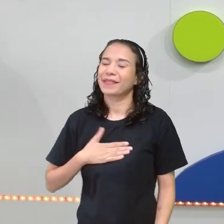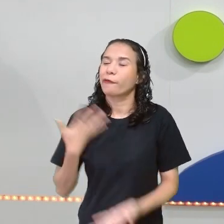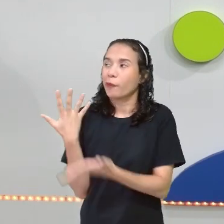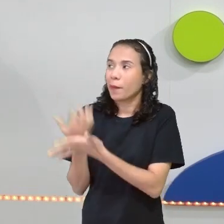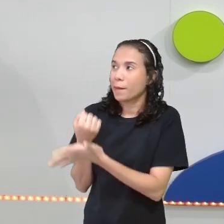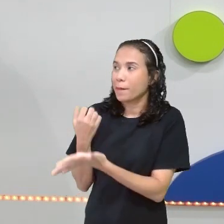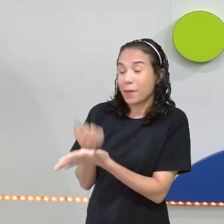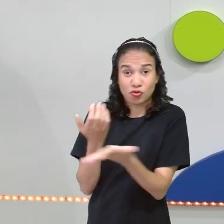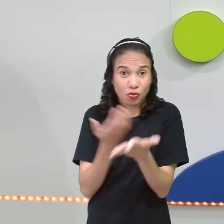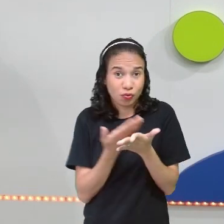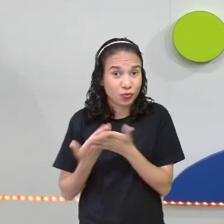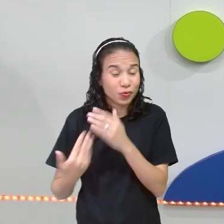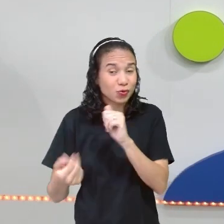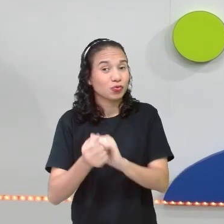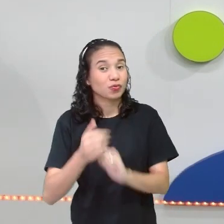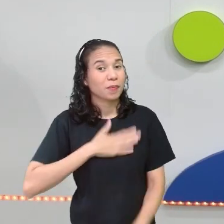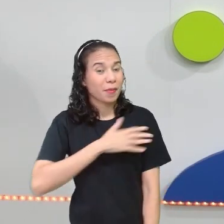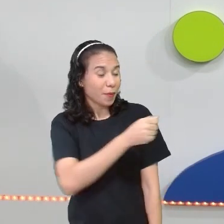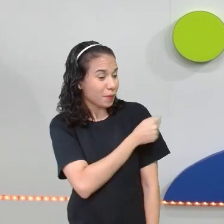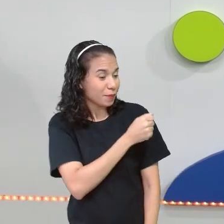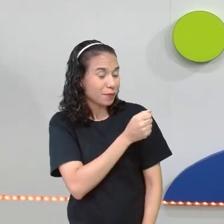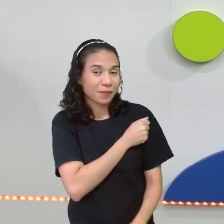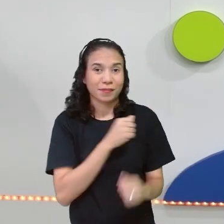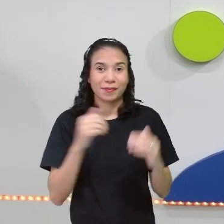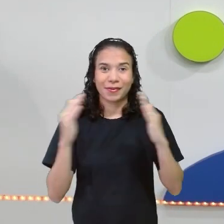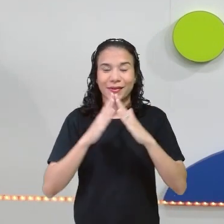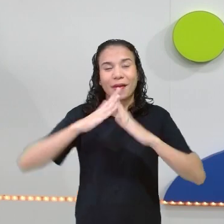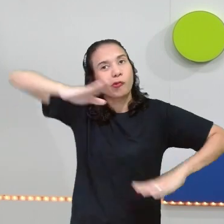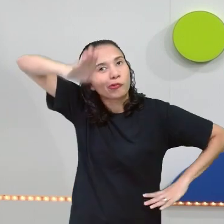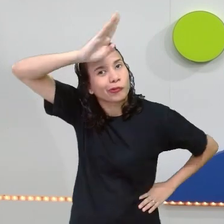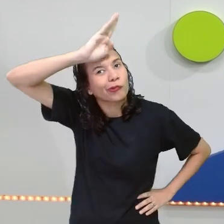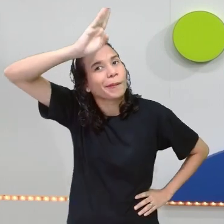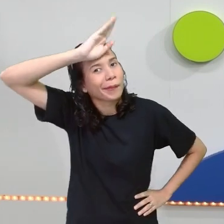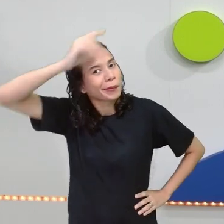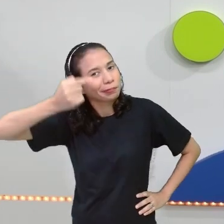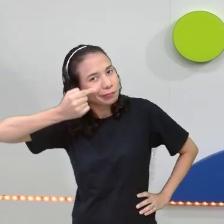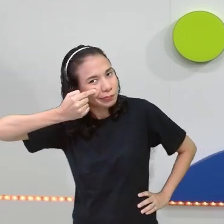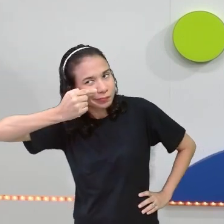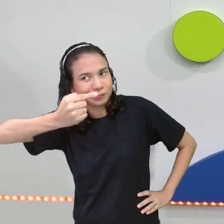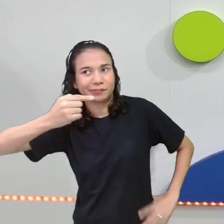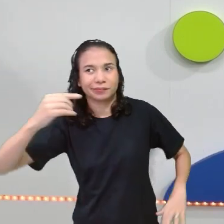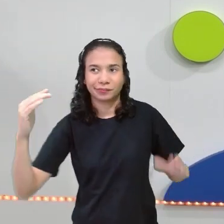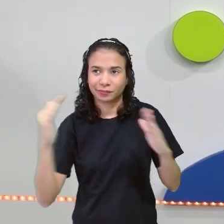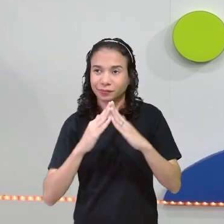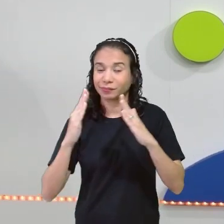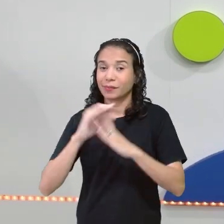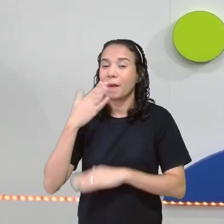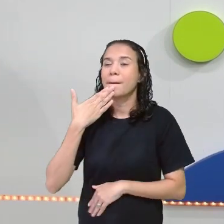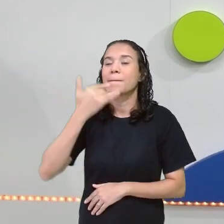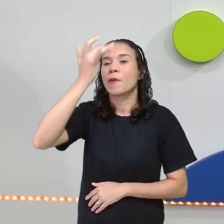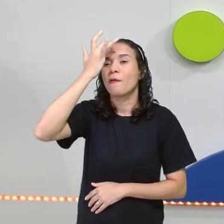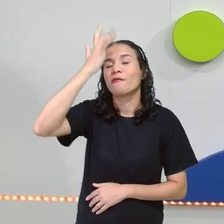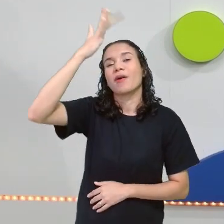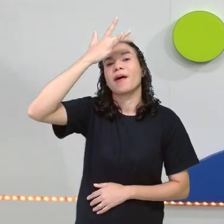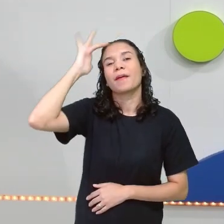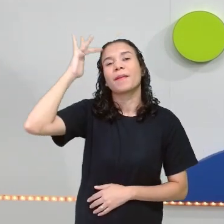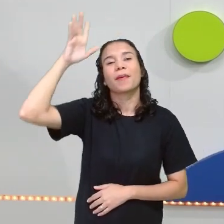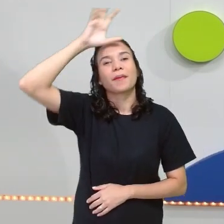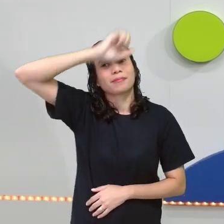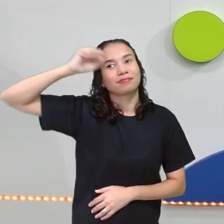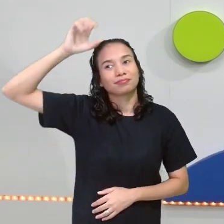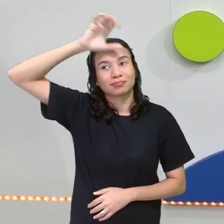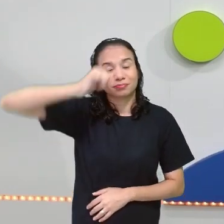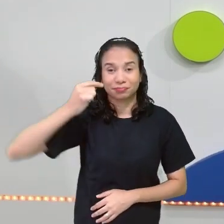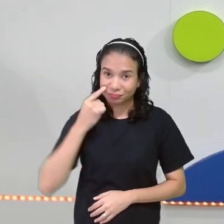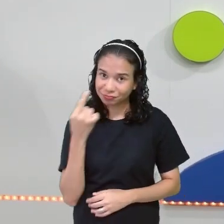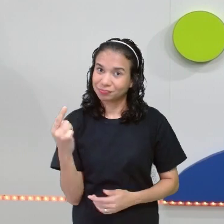pra trabalhar com os alunos em casa, viu? Ou com meus sobrinhos em casa. Porque assim fica fácil aprender. Não é